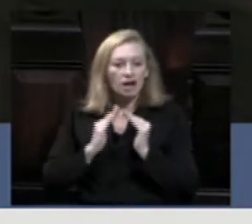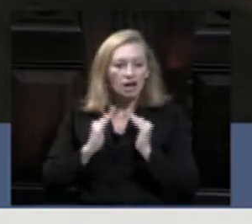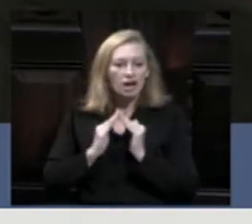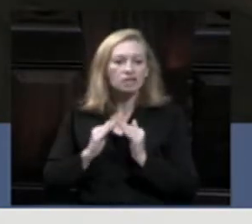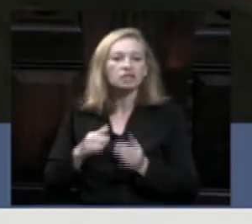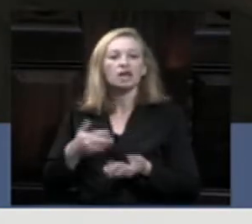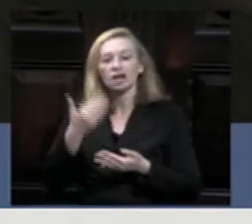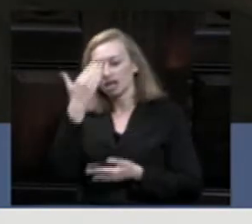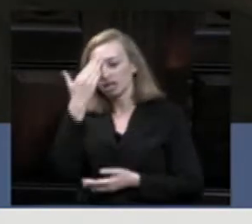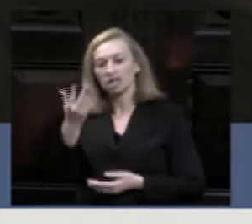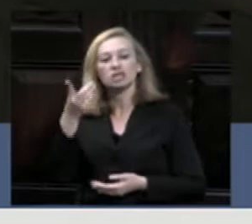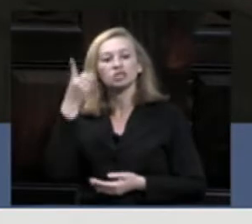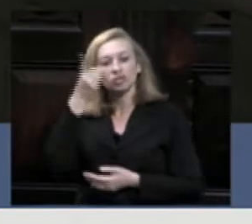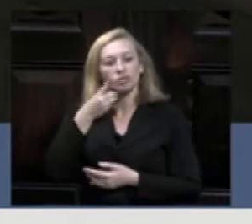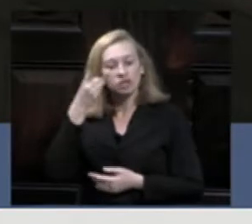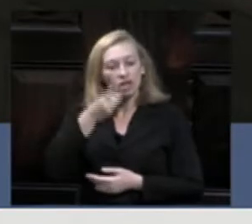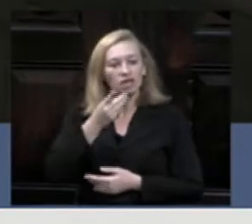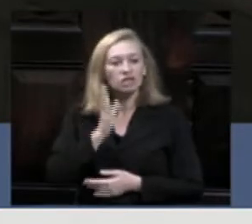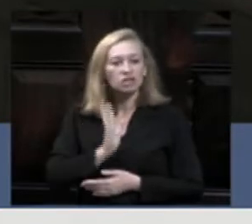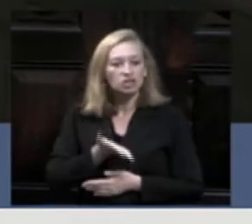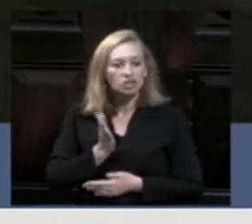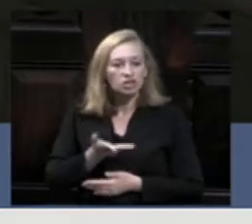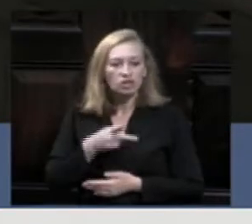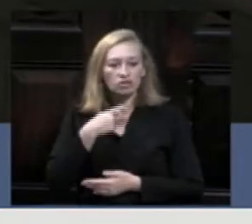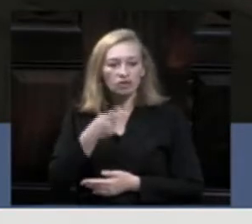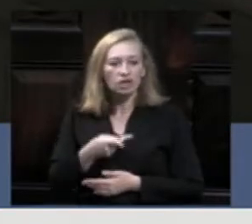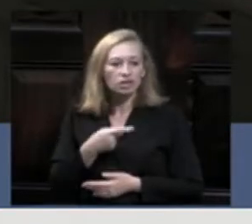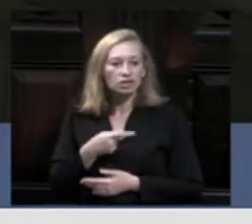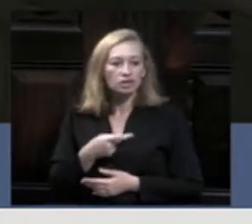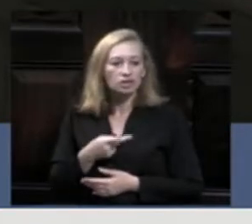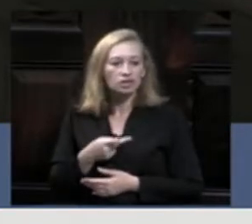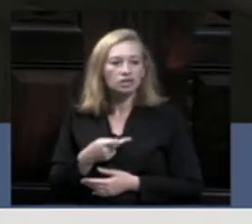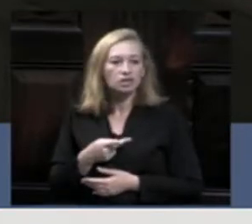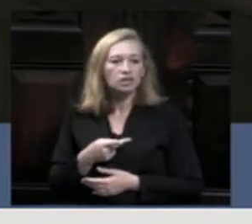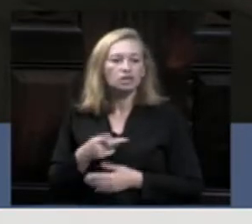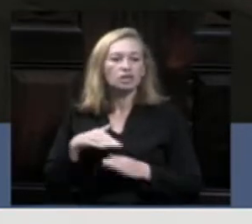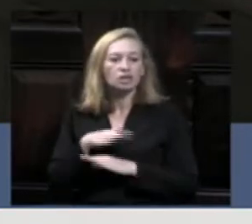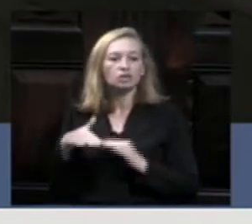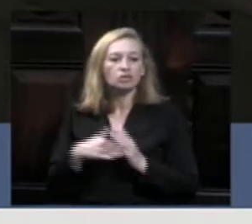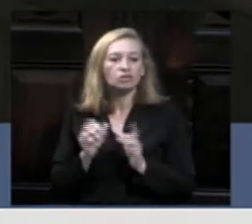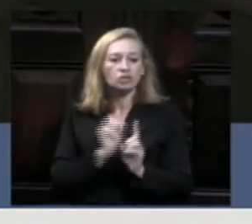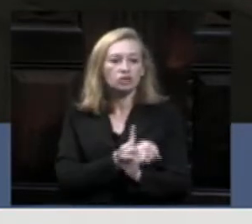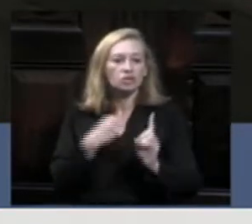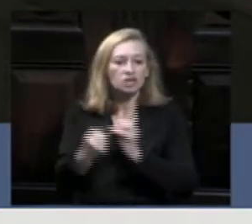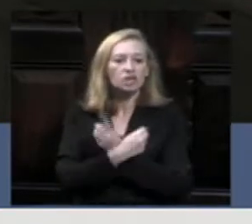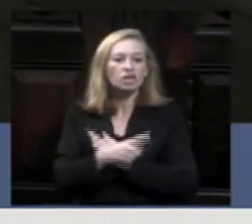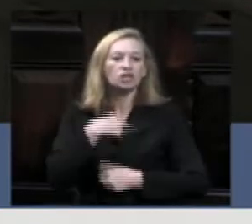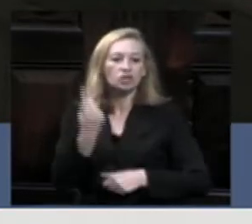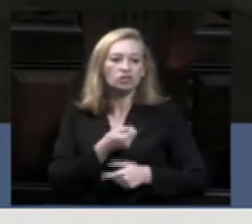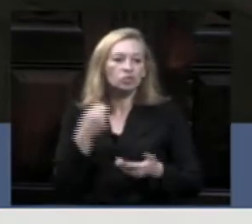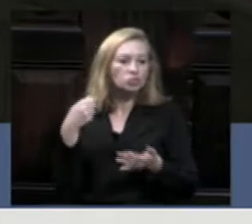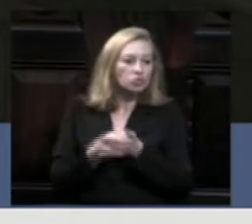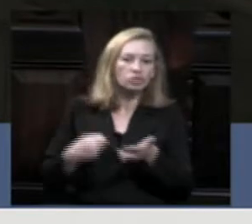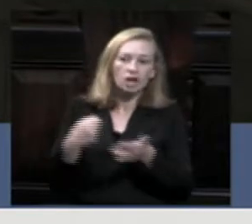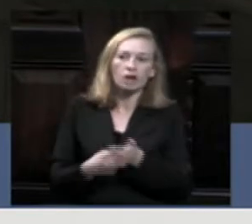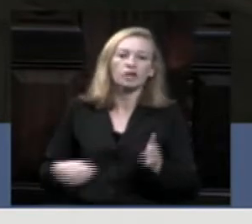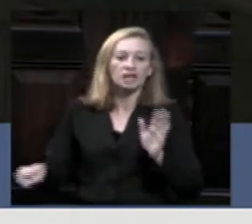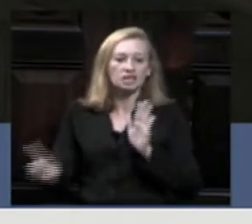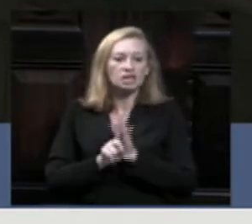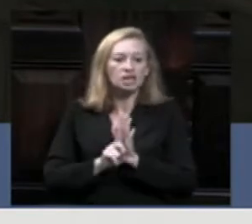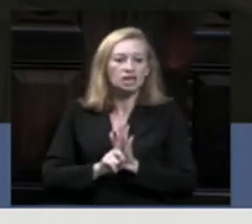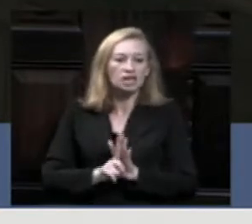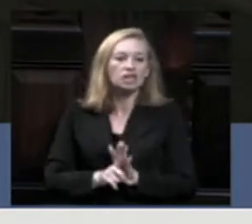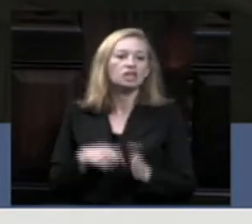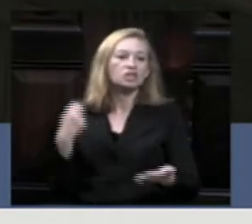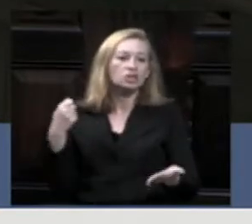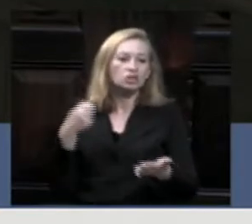aos deputados e já comunico a toda a sociedade que nós vamos lutar para que essa lei seja